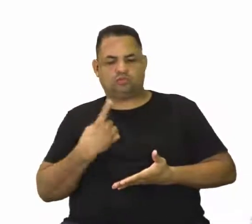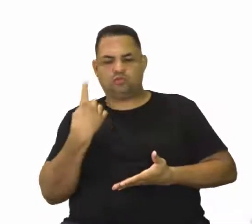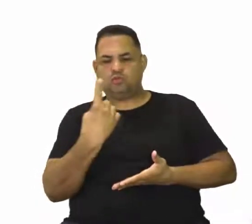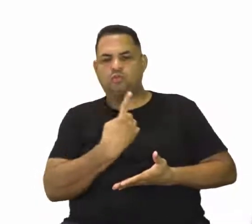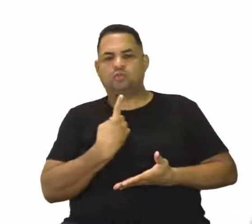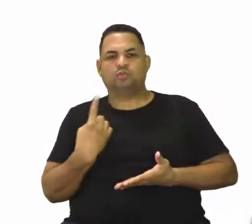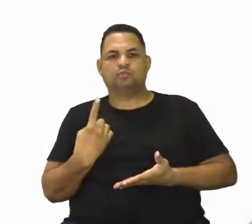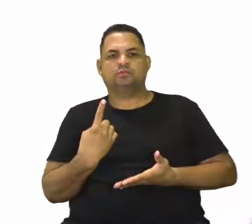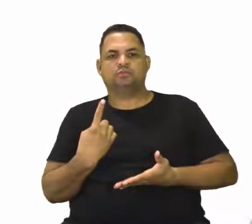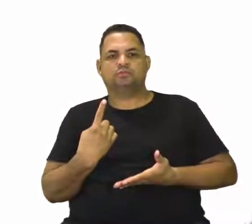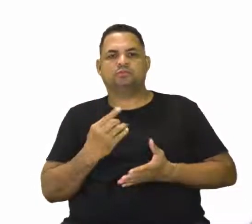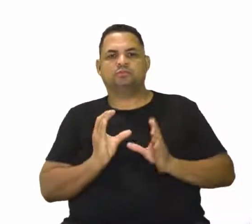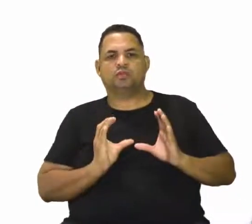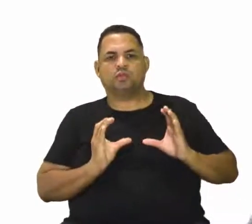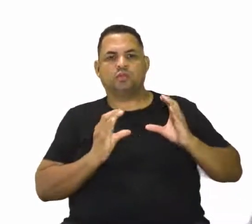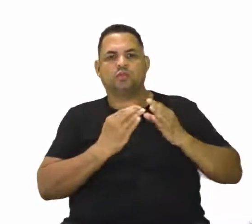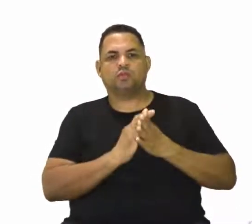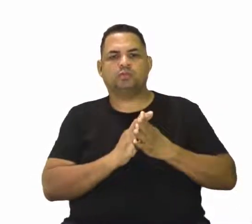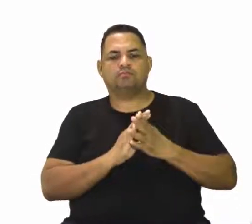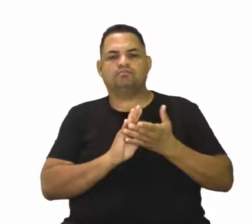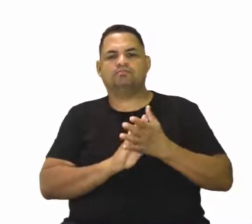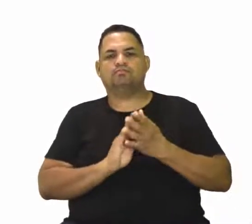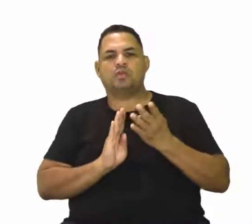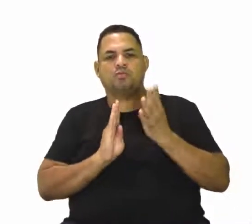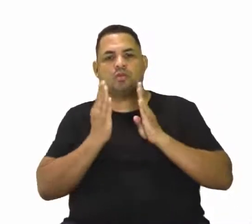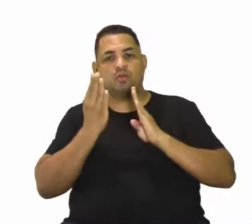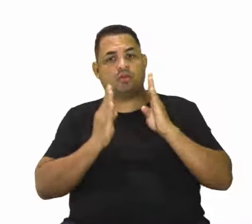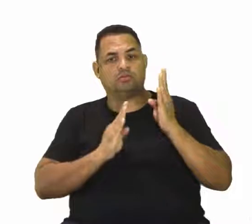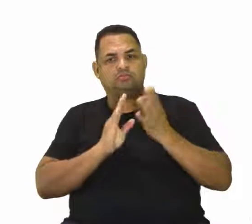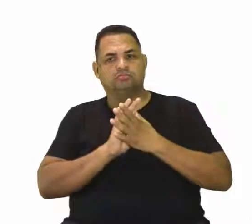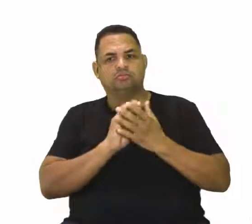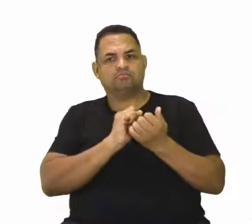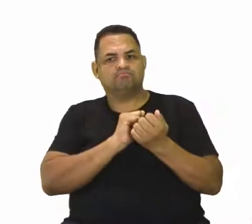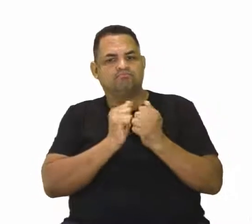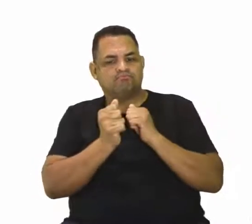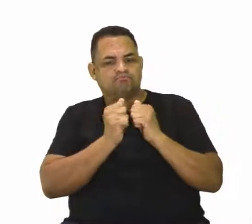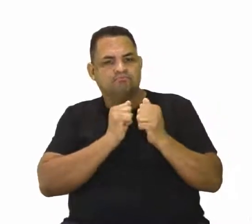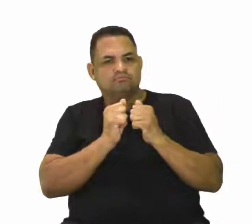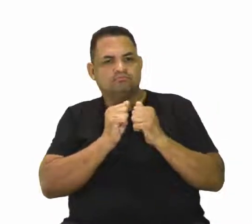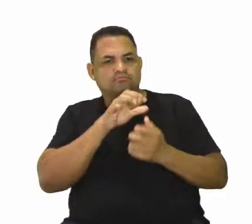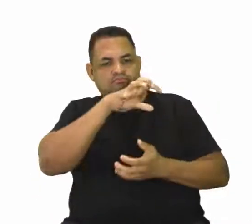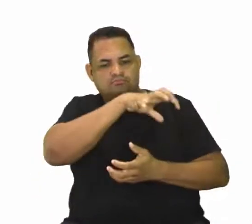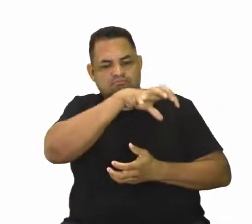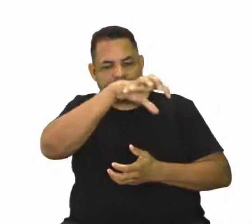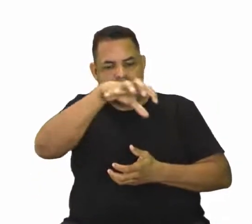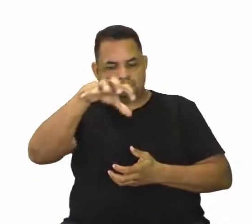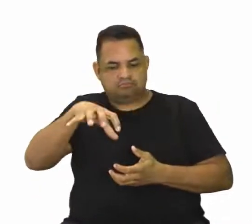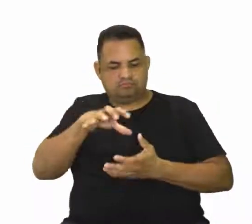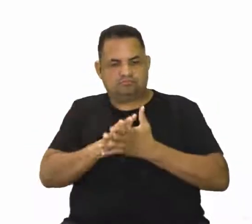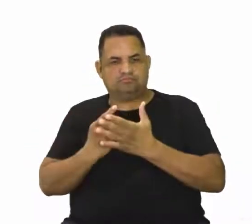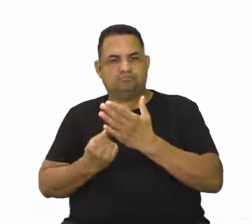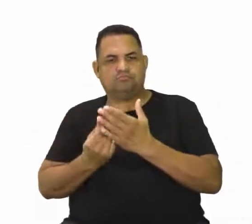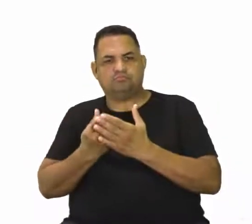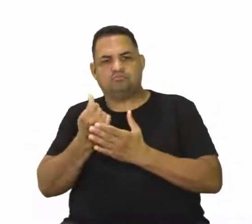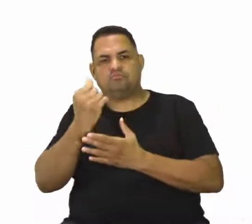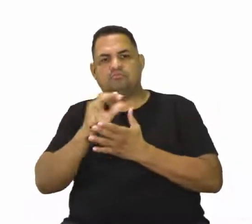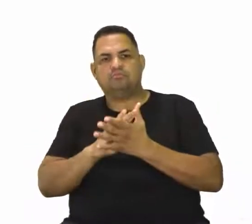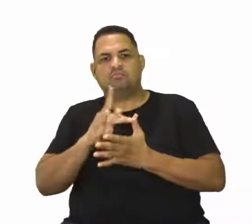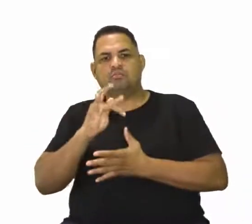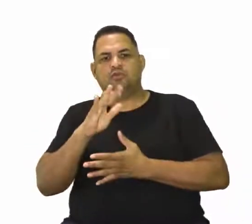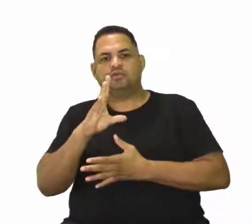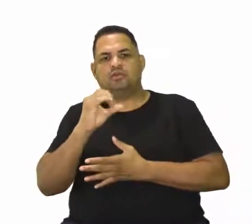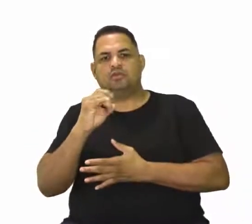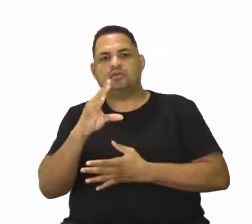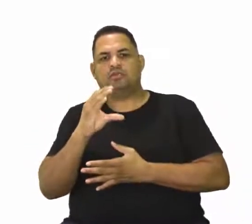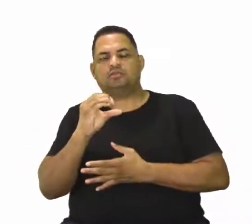único colete revista burocrático e controlado por setores celetistas em